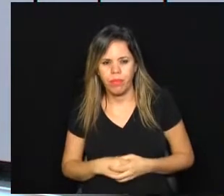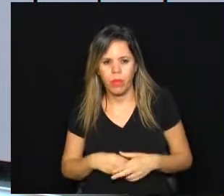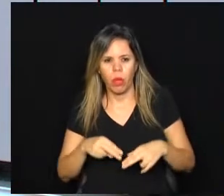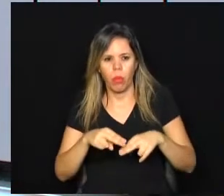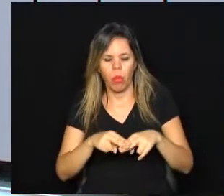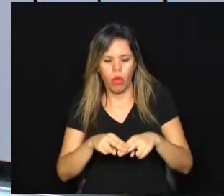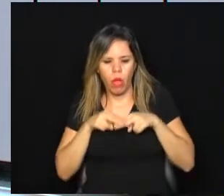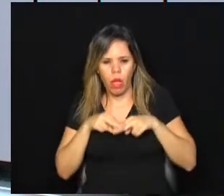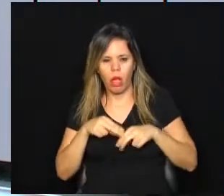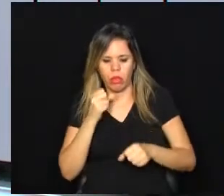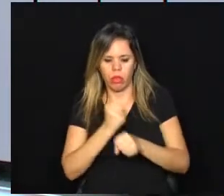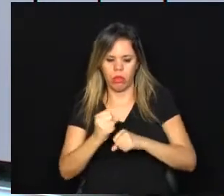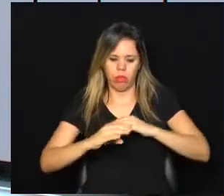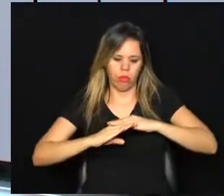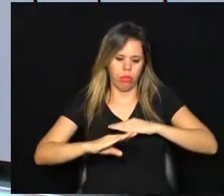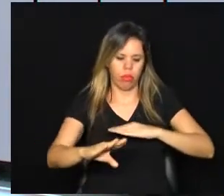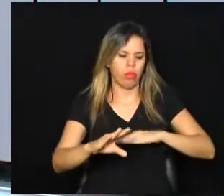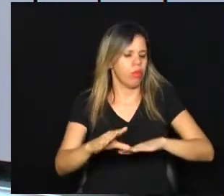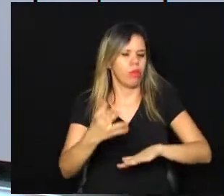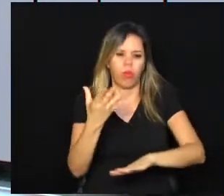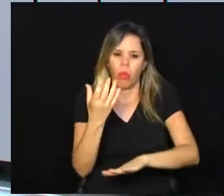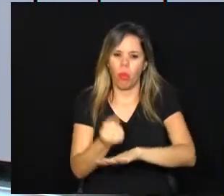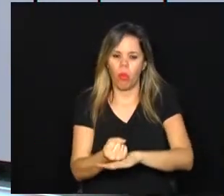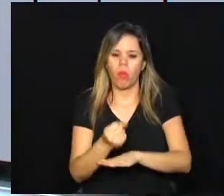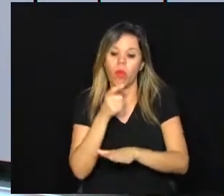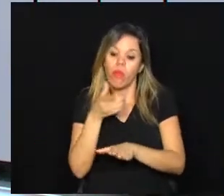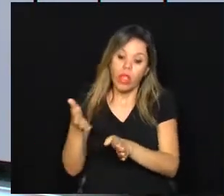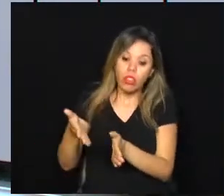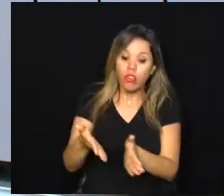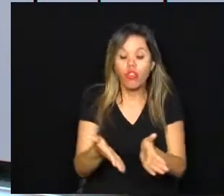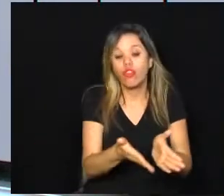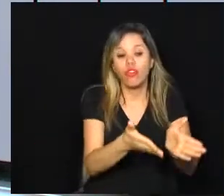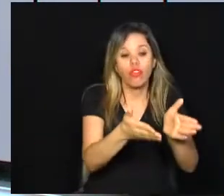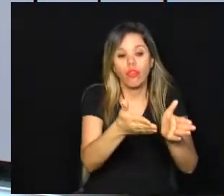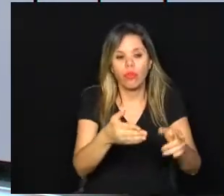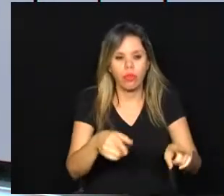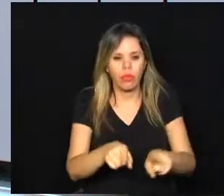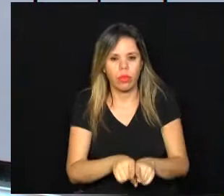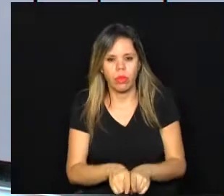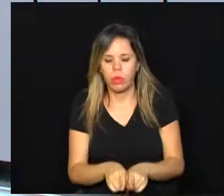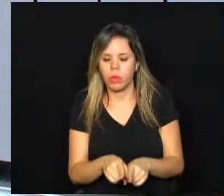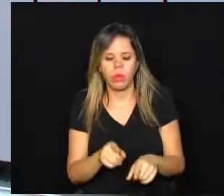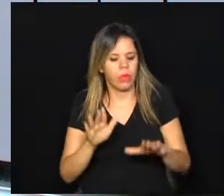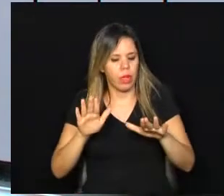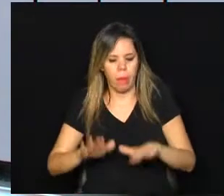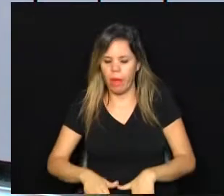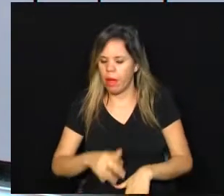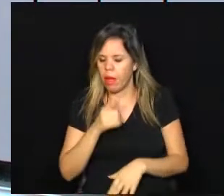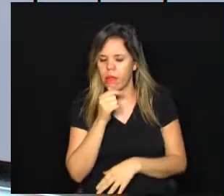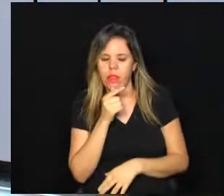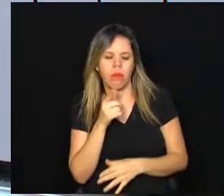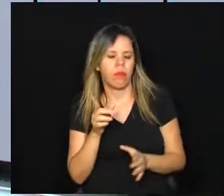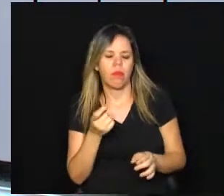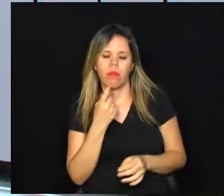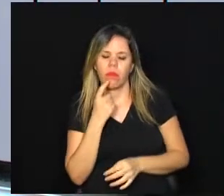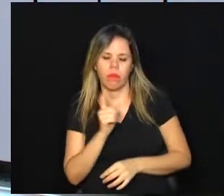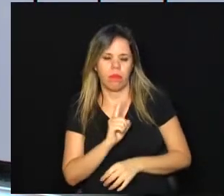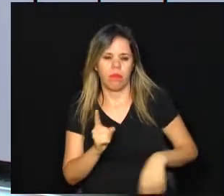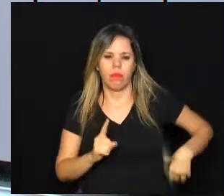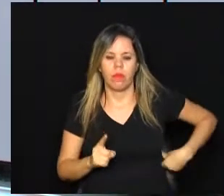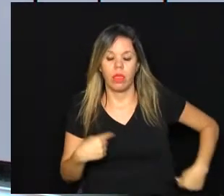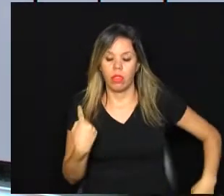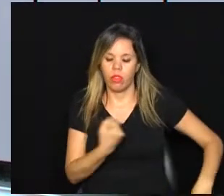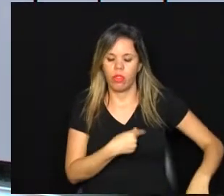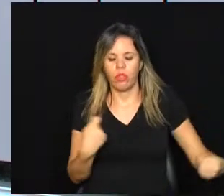do solo, ela vai direto para os rios e vai embora, ela não fica armazenada aqui, né? Então, a gente